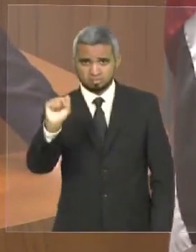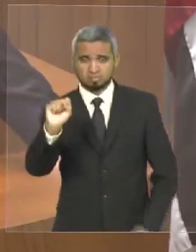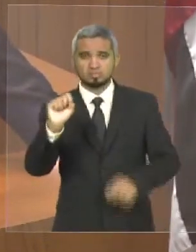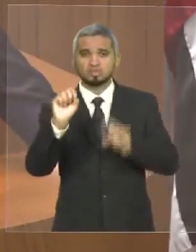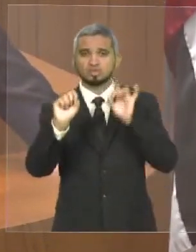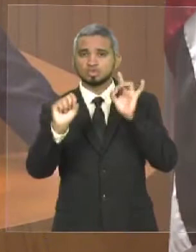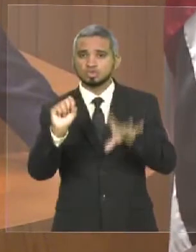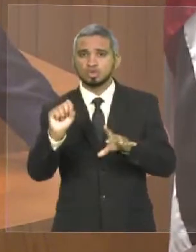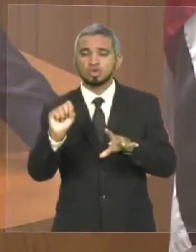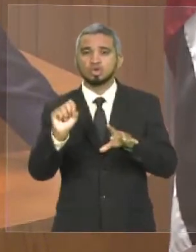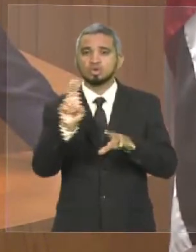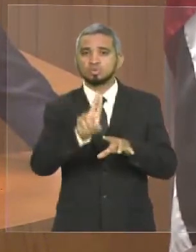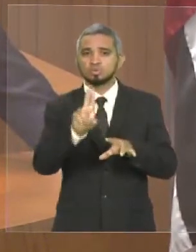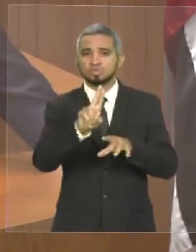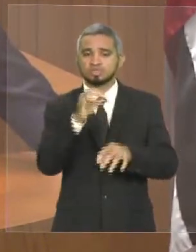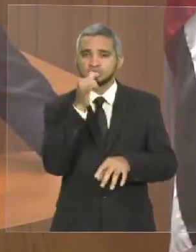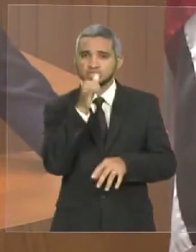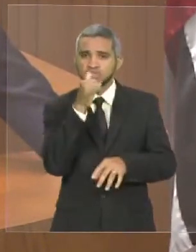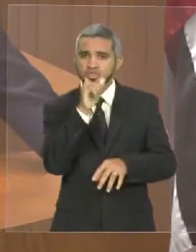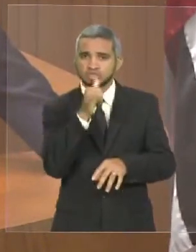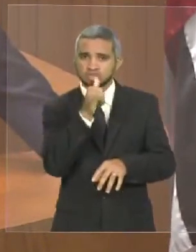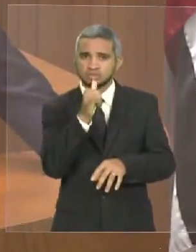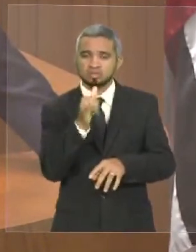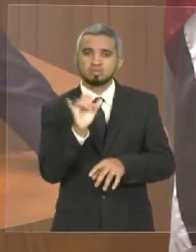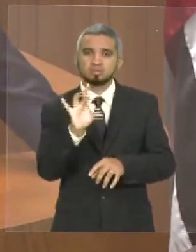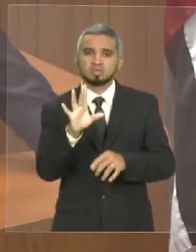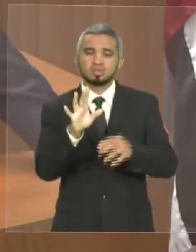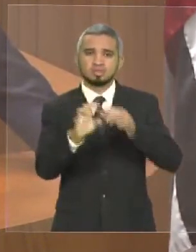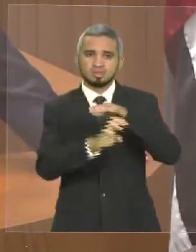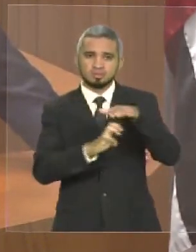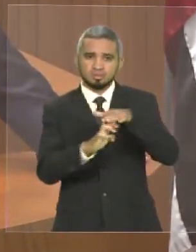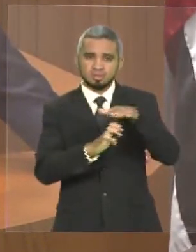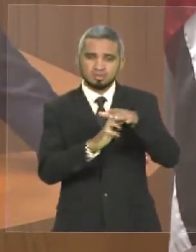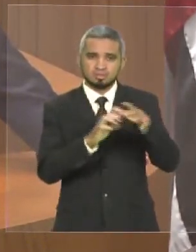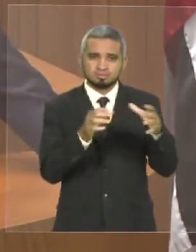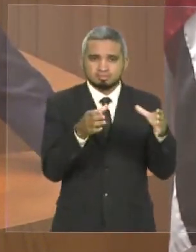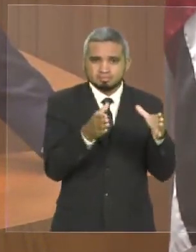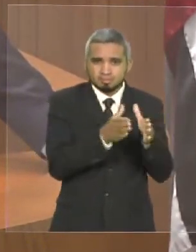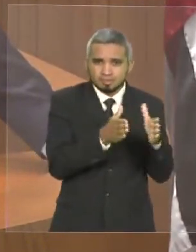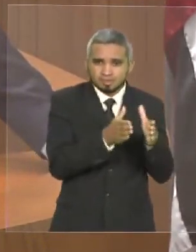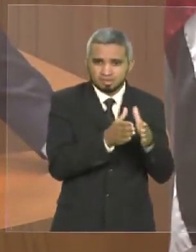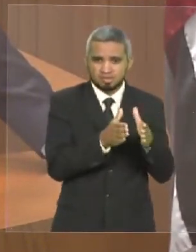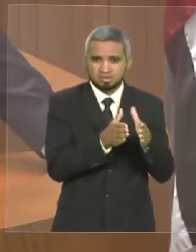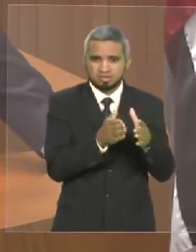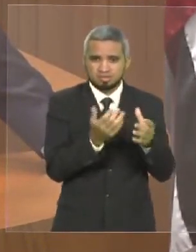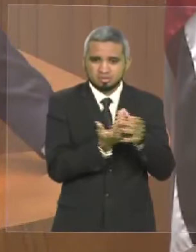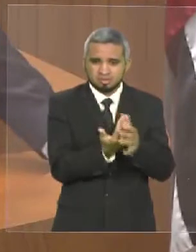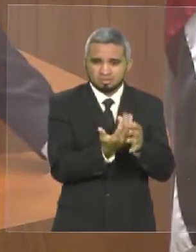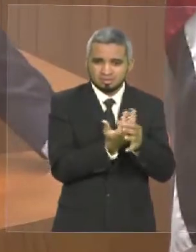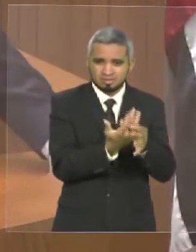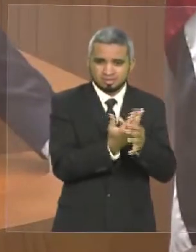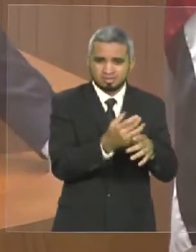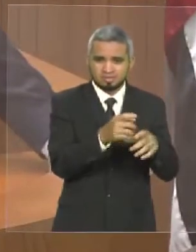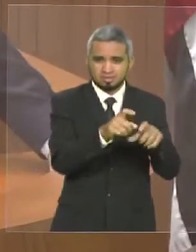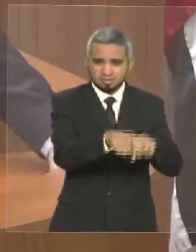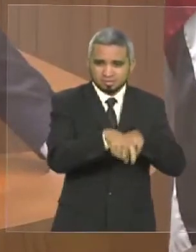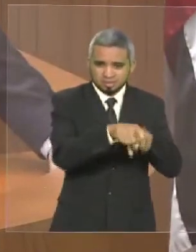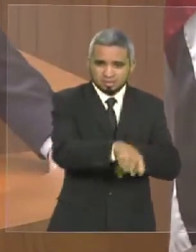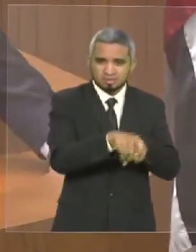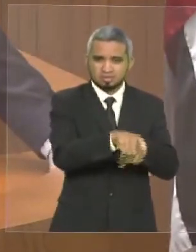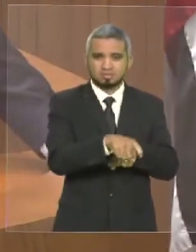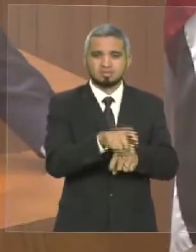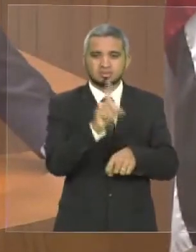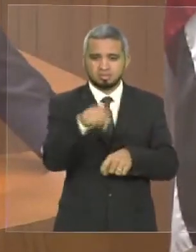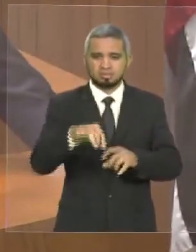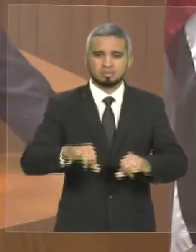respeito ao consumo da energia elétrica, os pequenos produtores rurais, logo aqueles que precisam ter a mão do Estado.